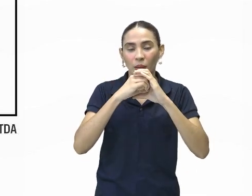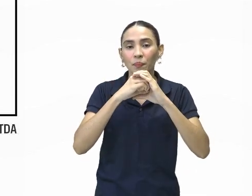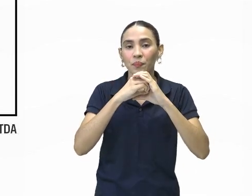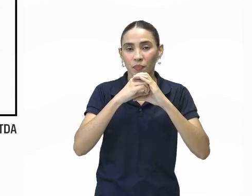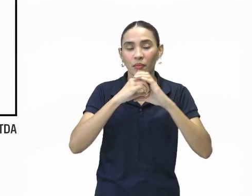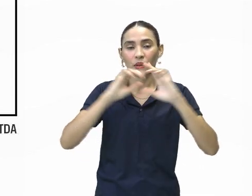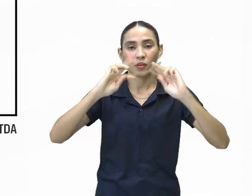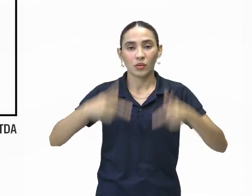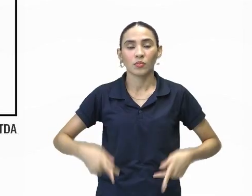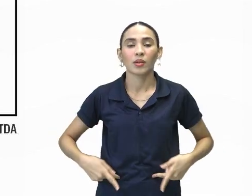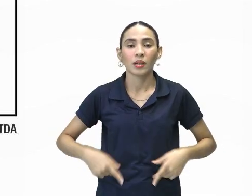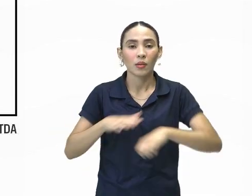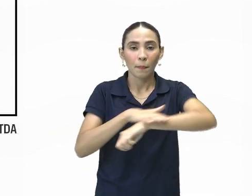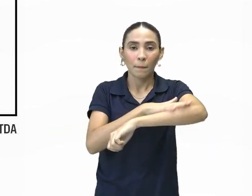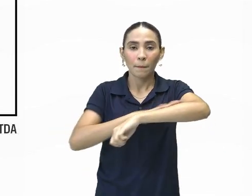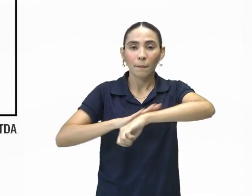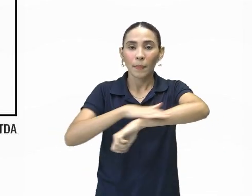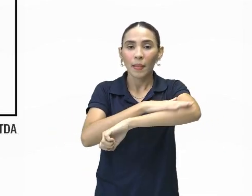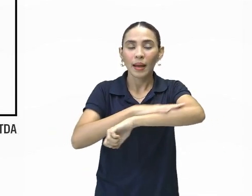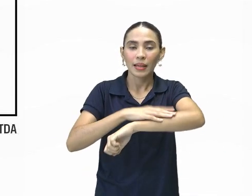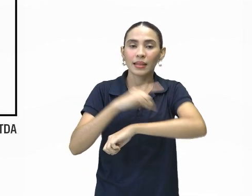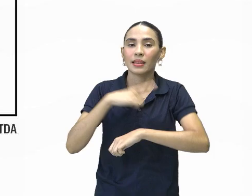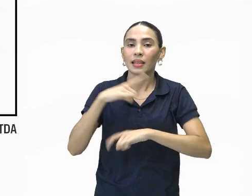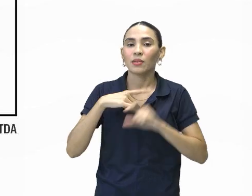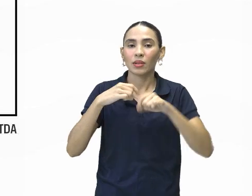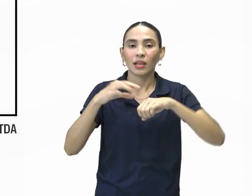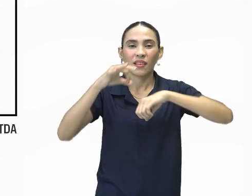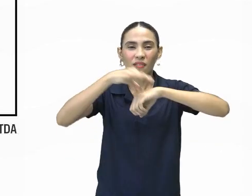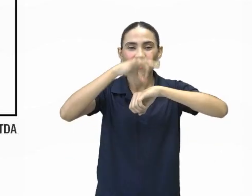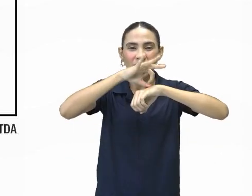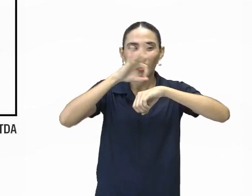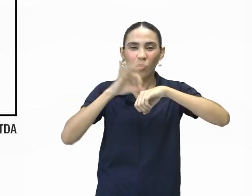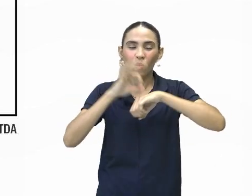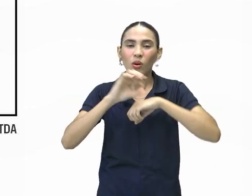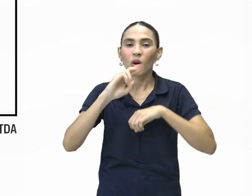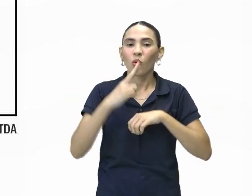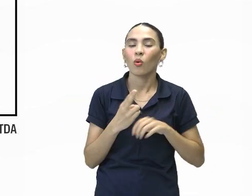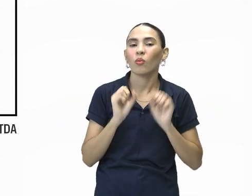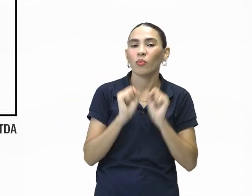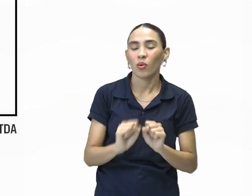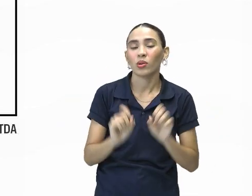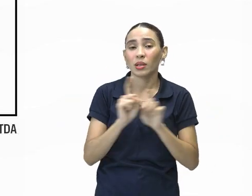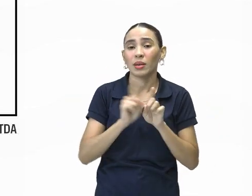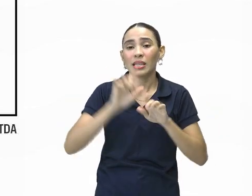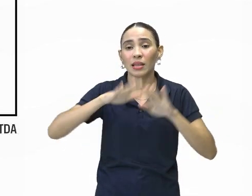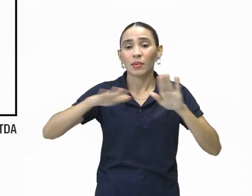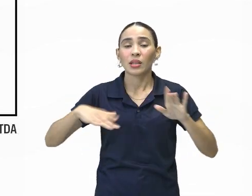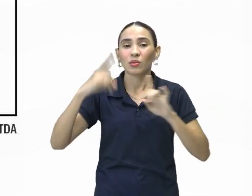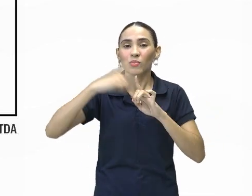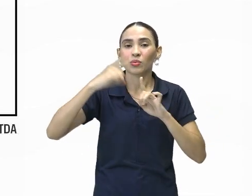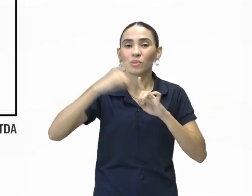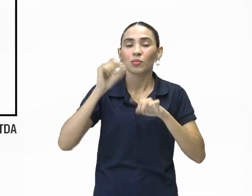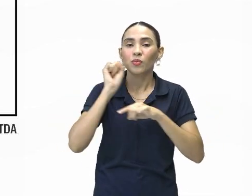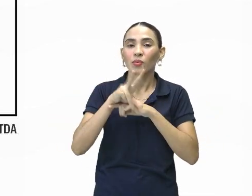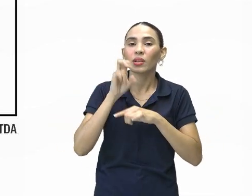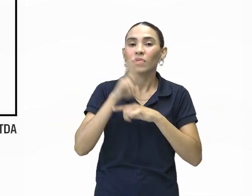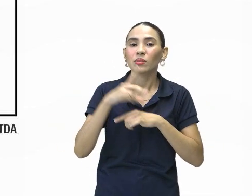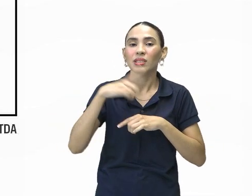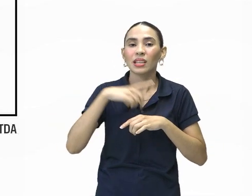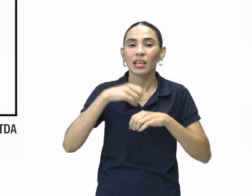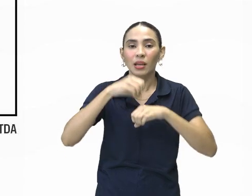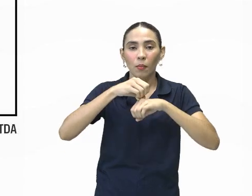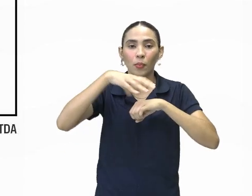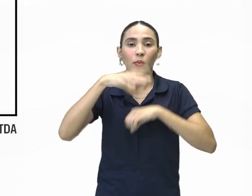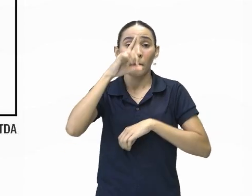dos seres humanos, na pele, gerando então essas verrugas, ou ele pode, né, dependendo do tipo de vírus, causar